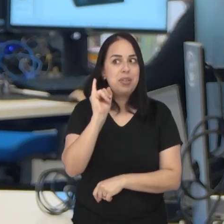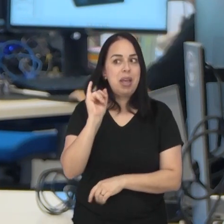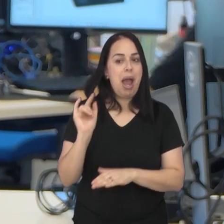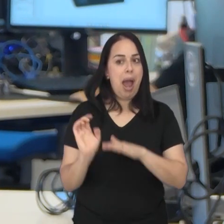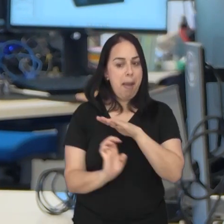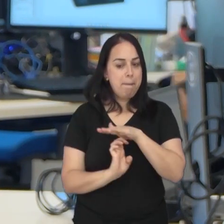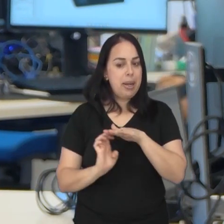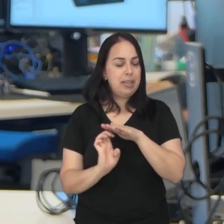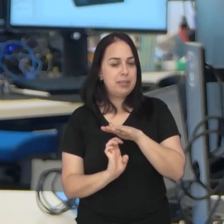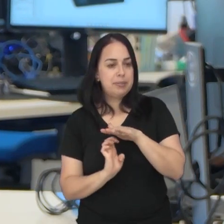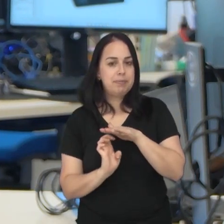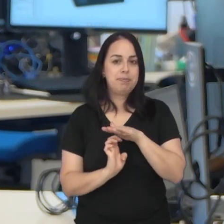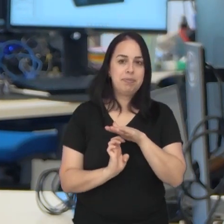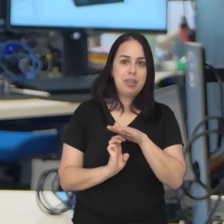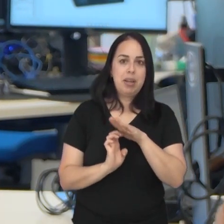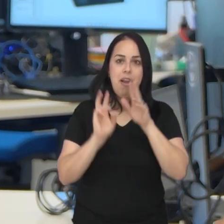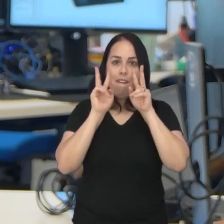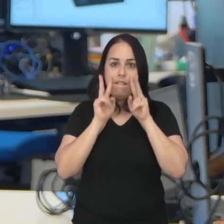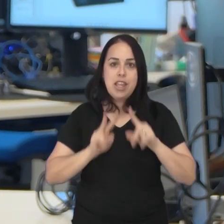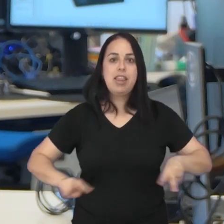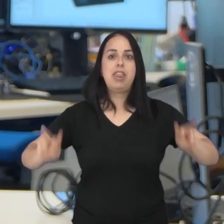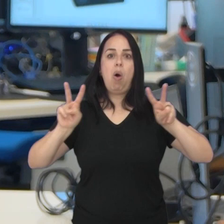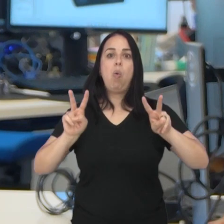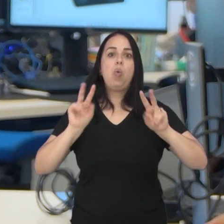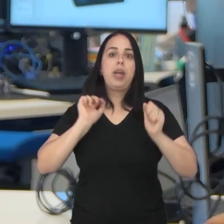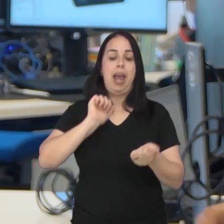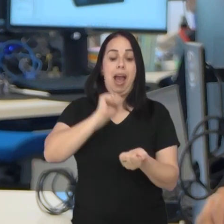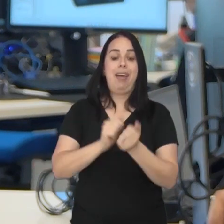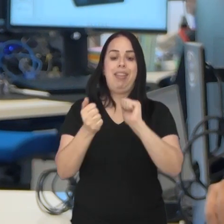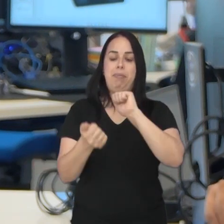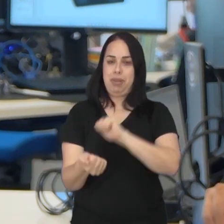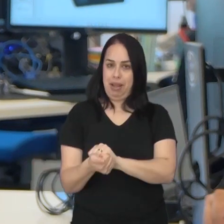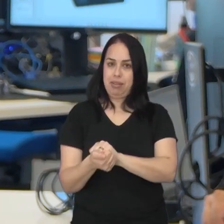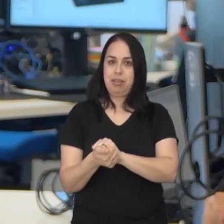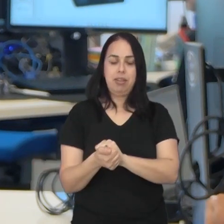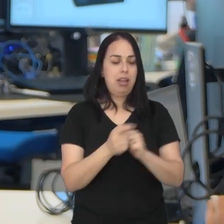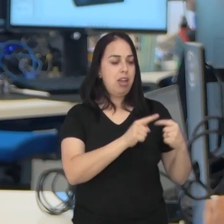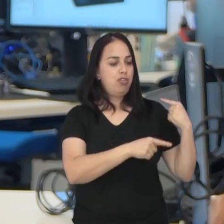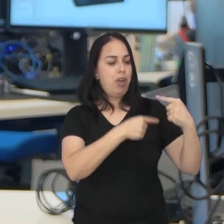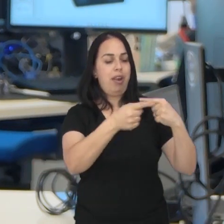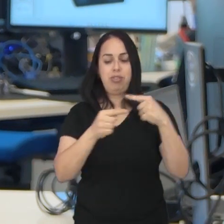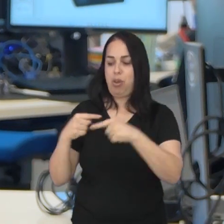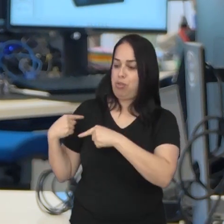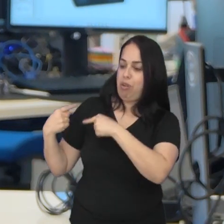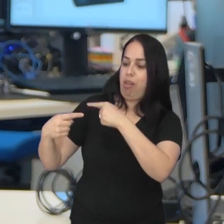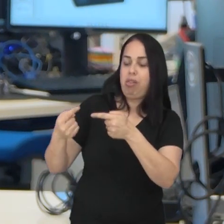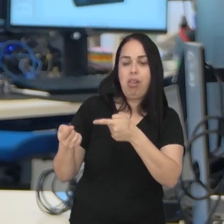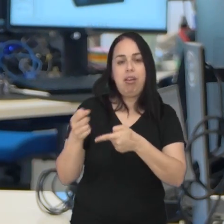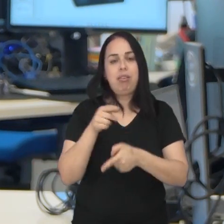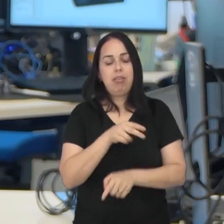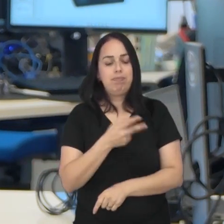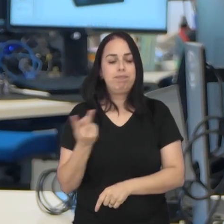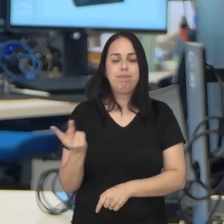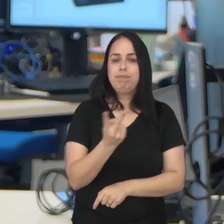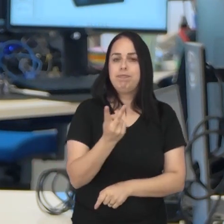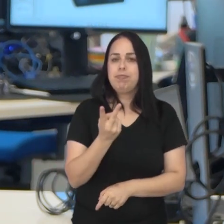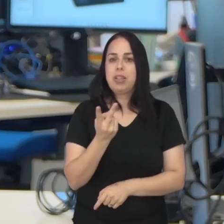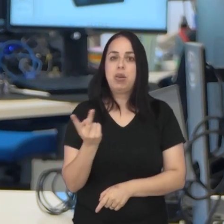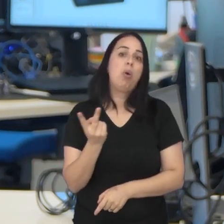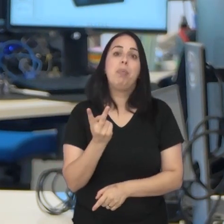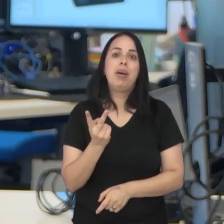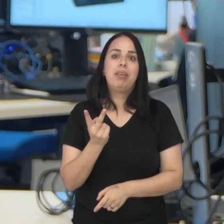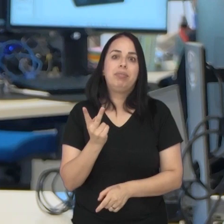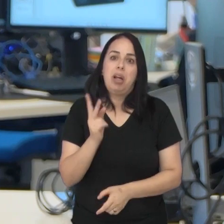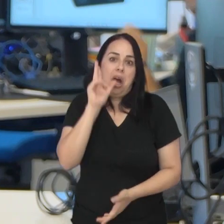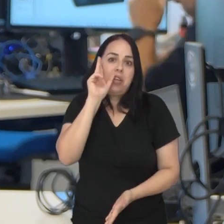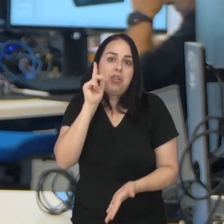importante que a gestão da empresa ela esteja aí com essa visão atualizada, né? Dessas gerações, de como as pessoas